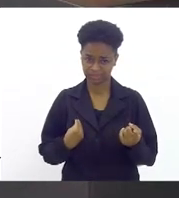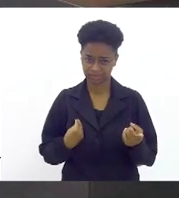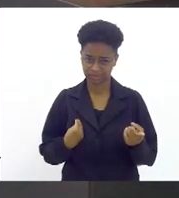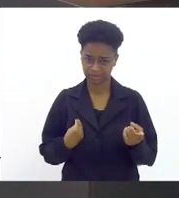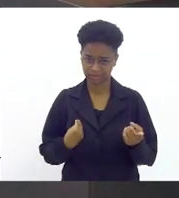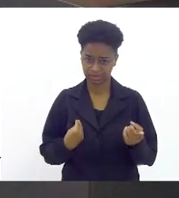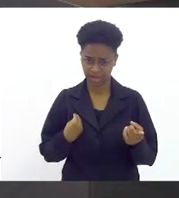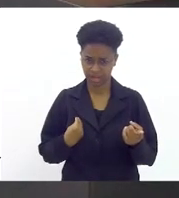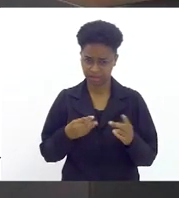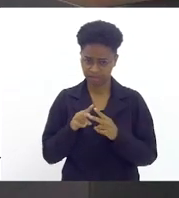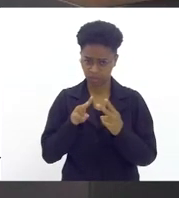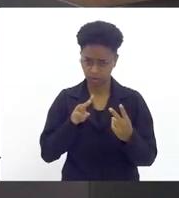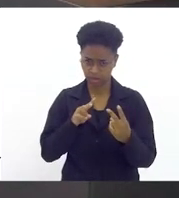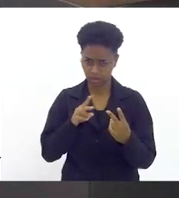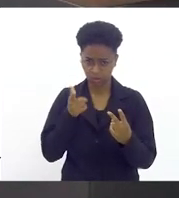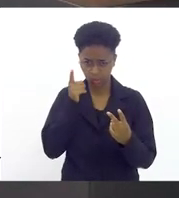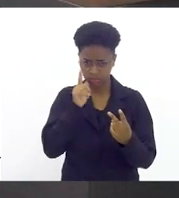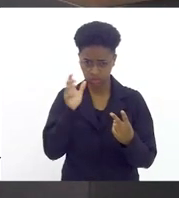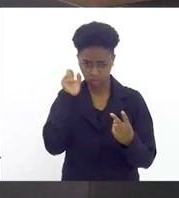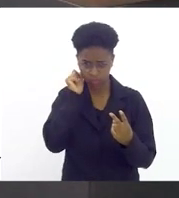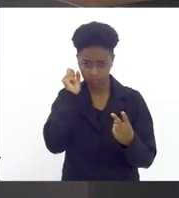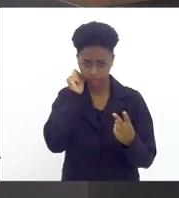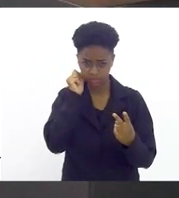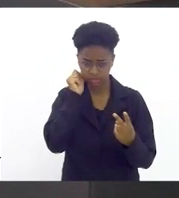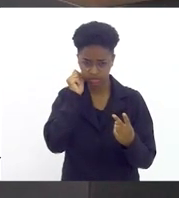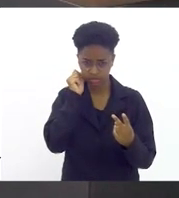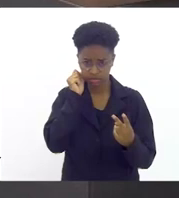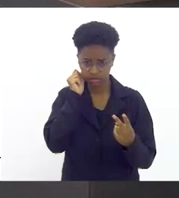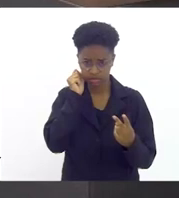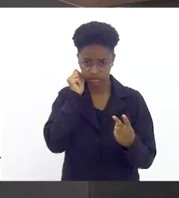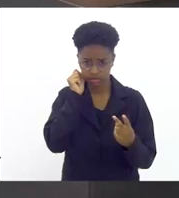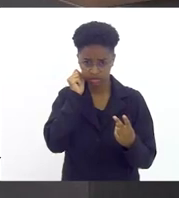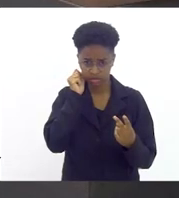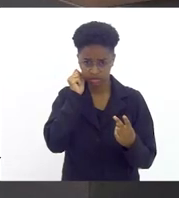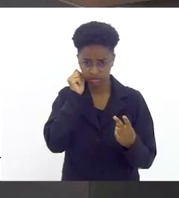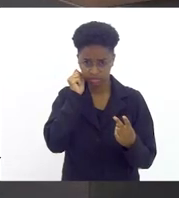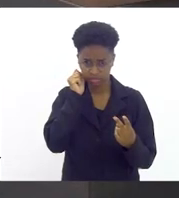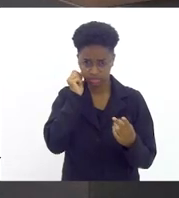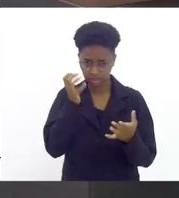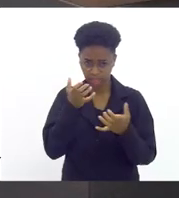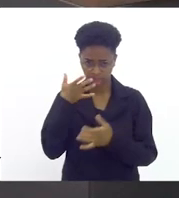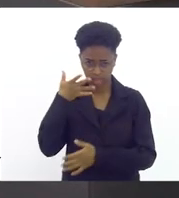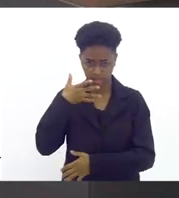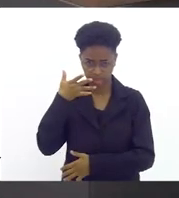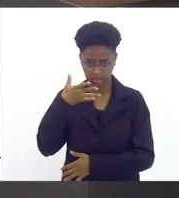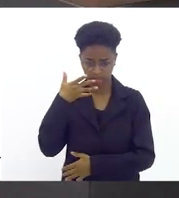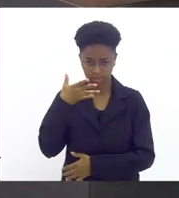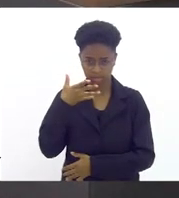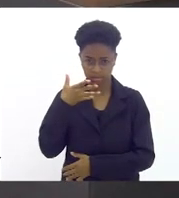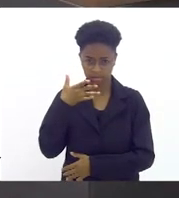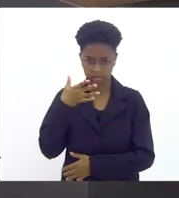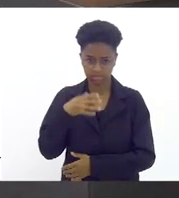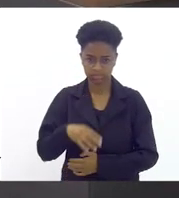Ravi, online, você me ouve, Ravi? Você gostaria de fazer uso da palavra?